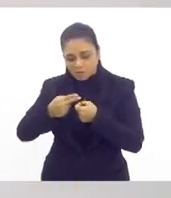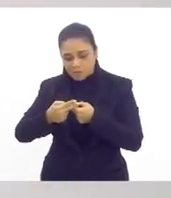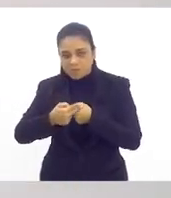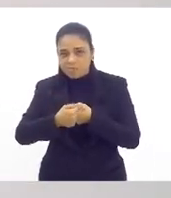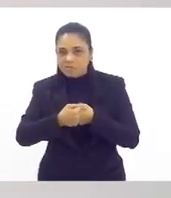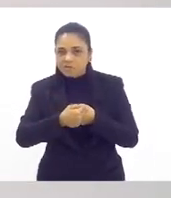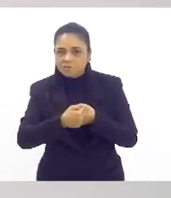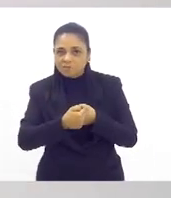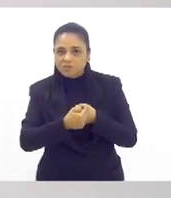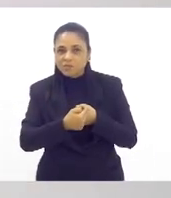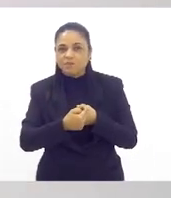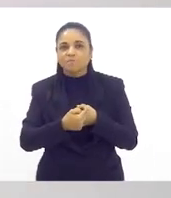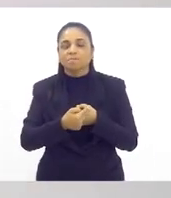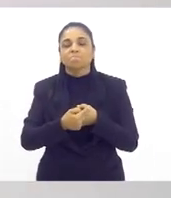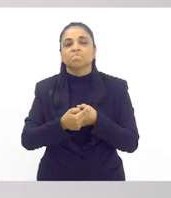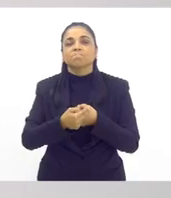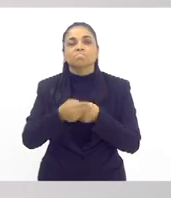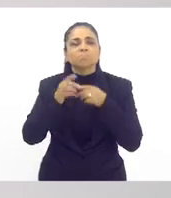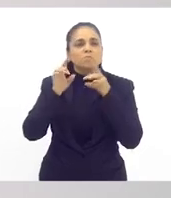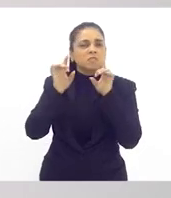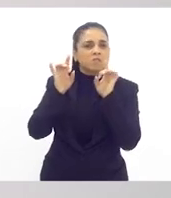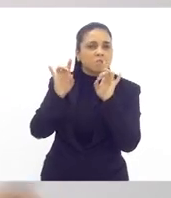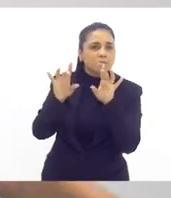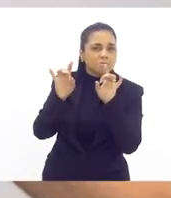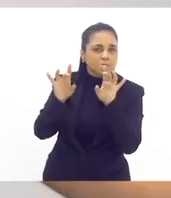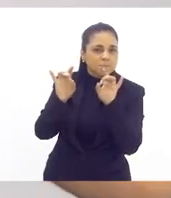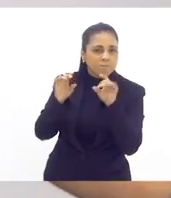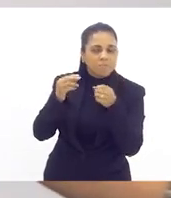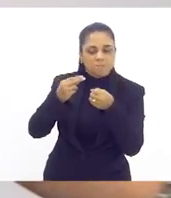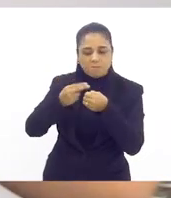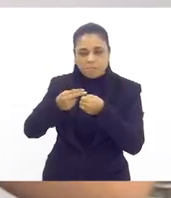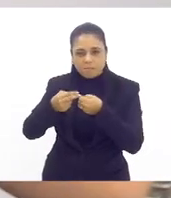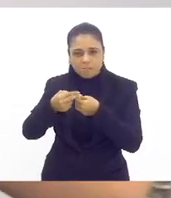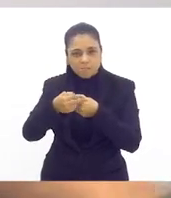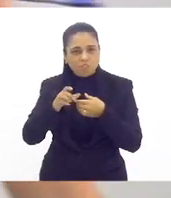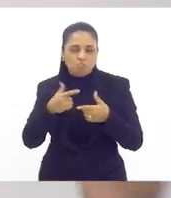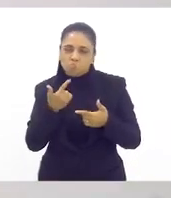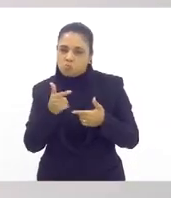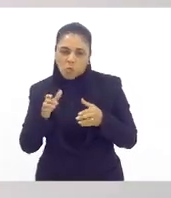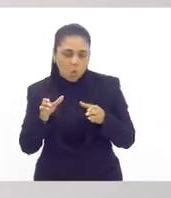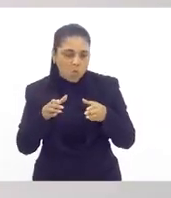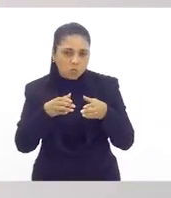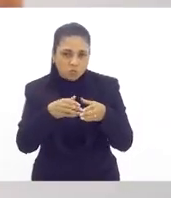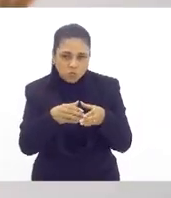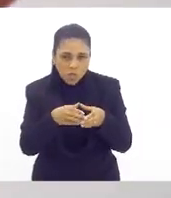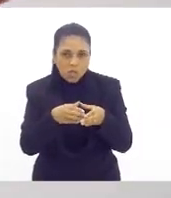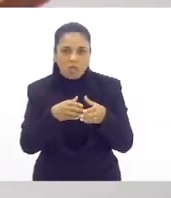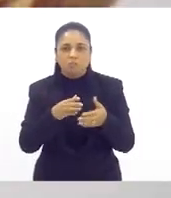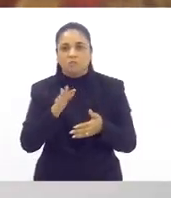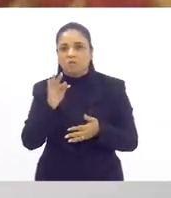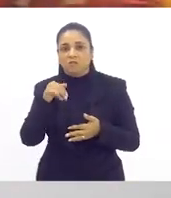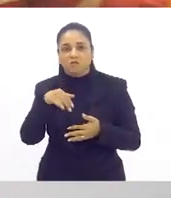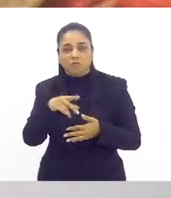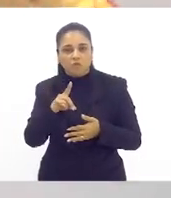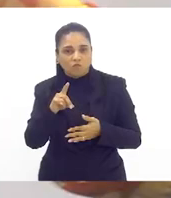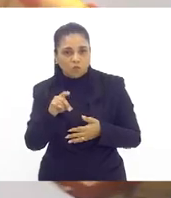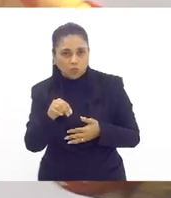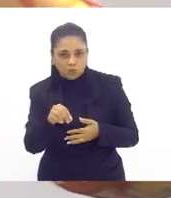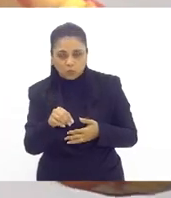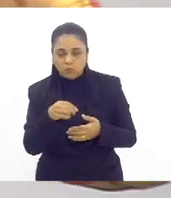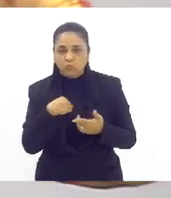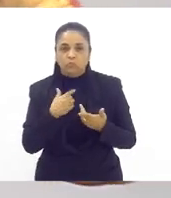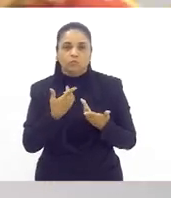especialmente aqueles que não tem conselho fundo plano porque a gente quer terminar